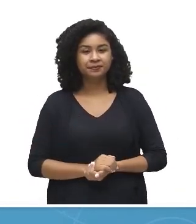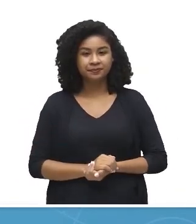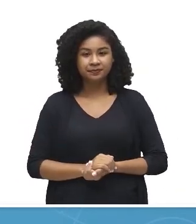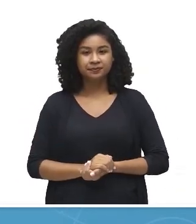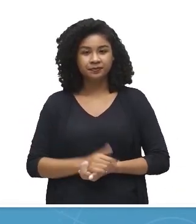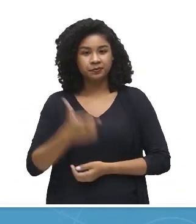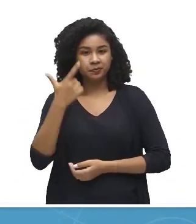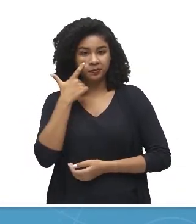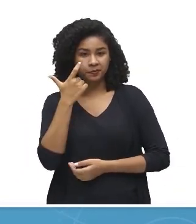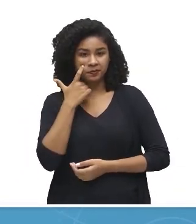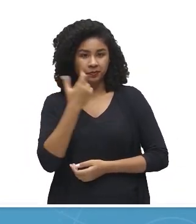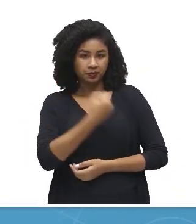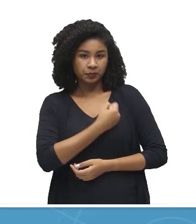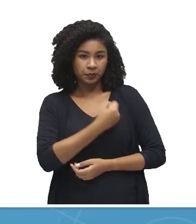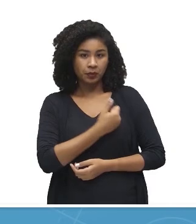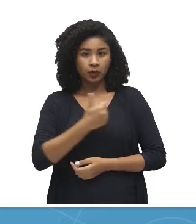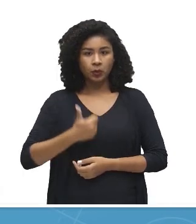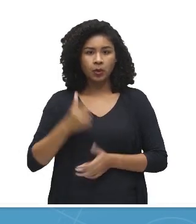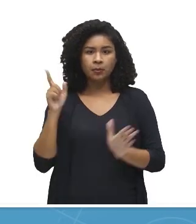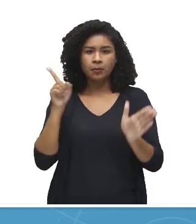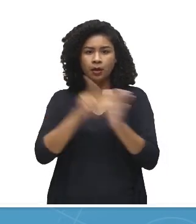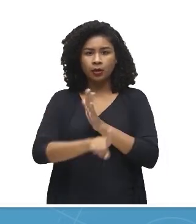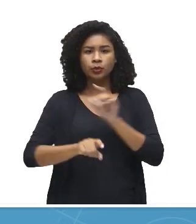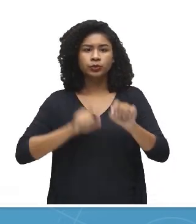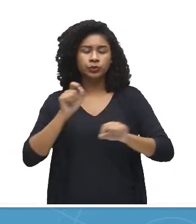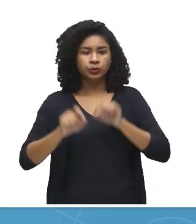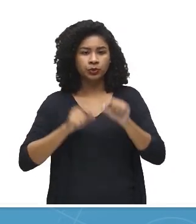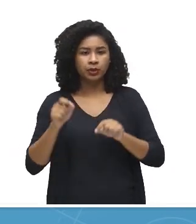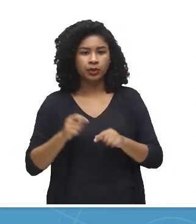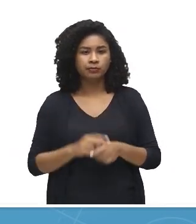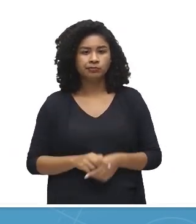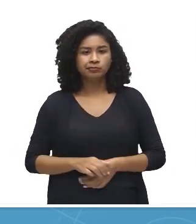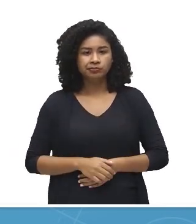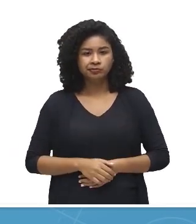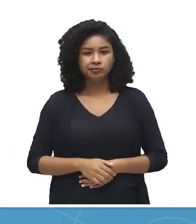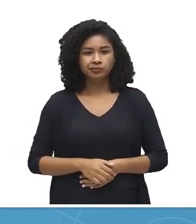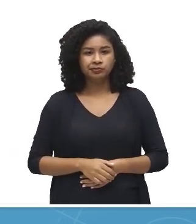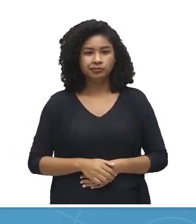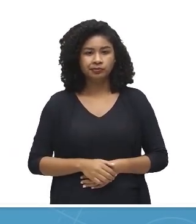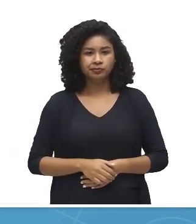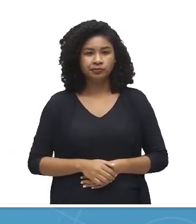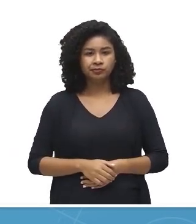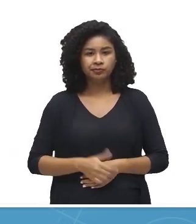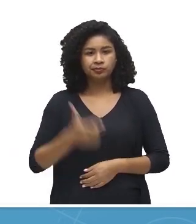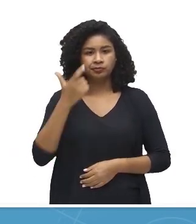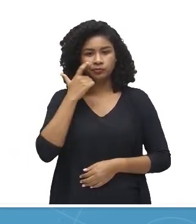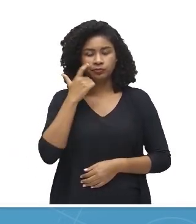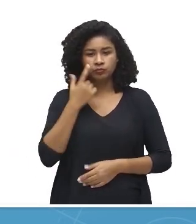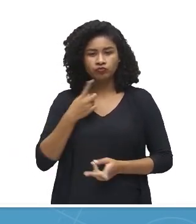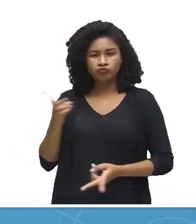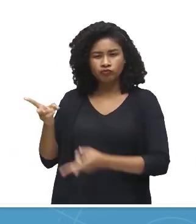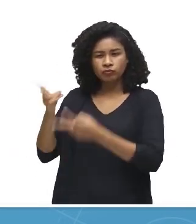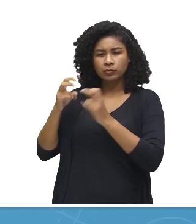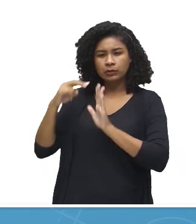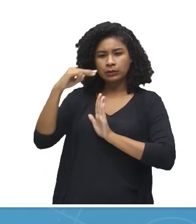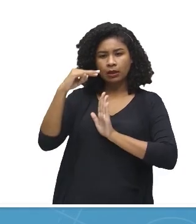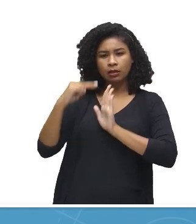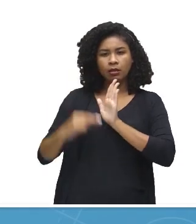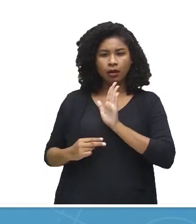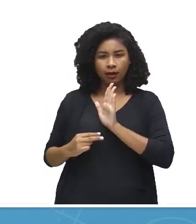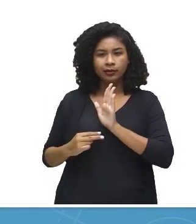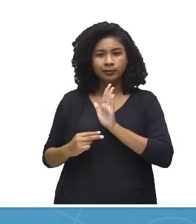Muito bem, na primeira questão a gente perguntou ali, né? Considere os seguintes mecanismos. 1, proteção. 2,